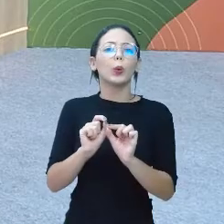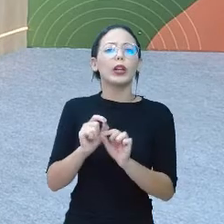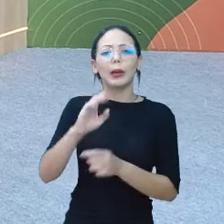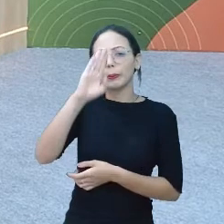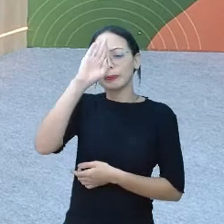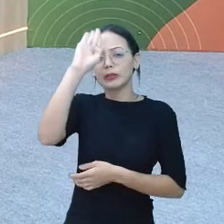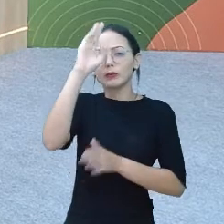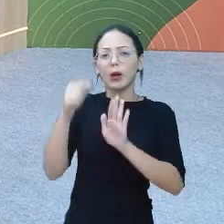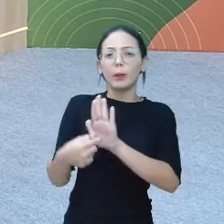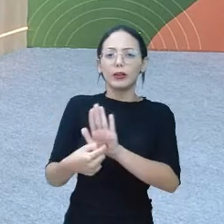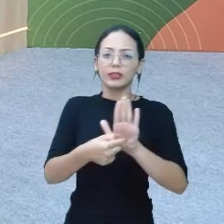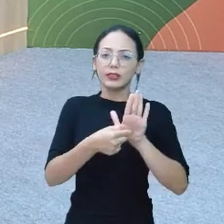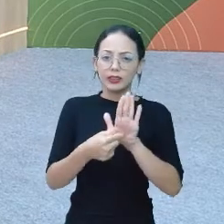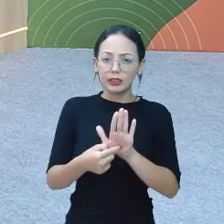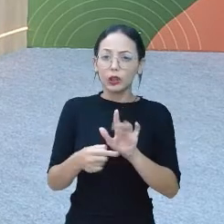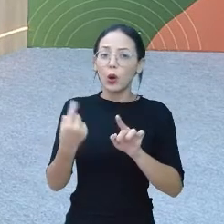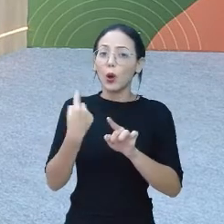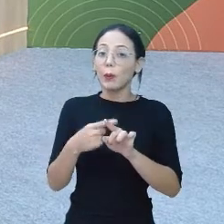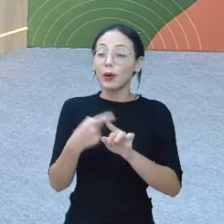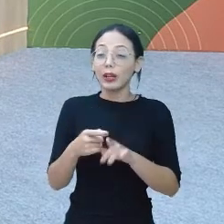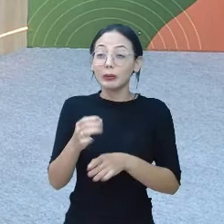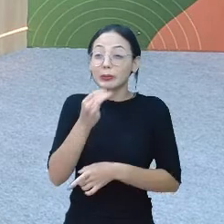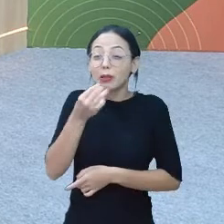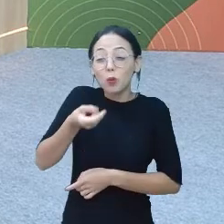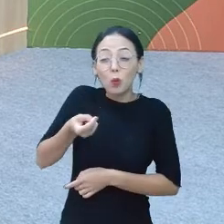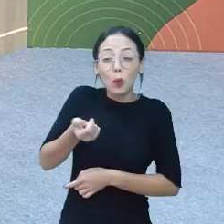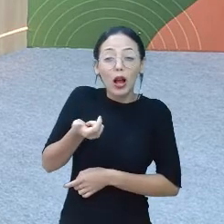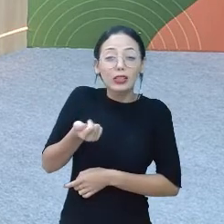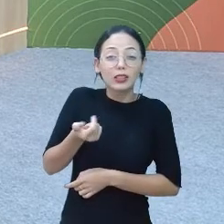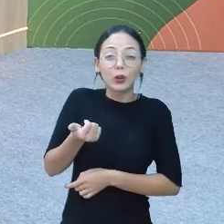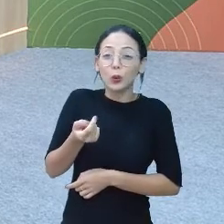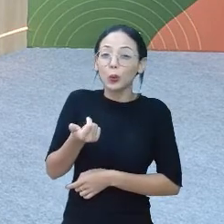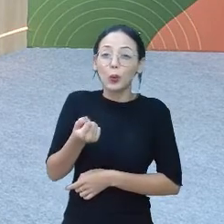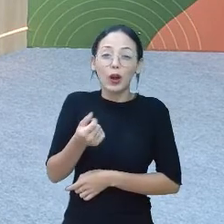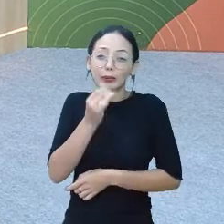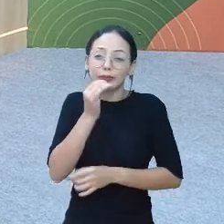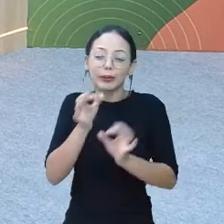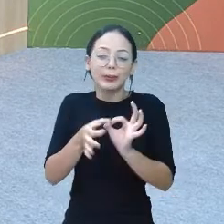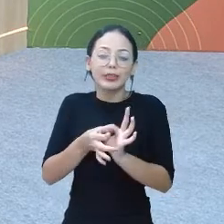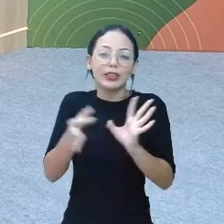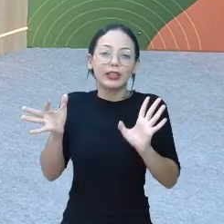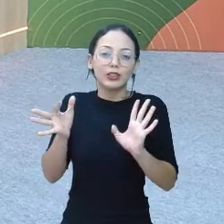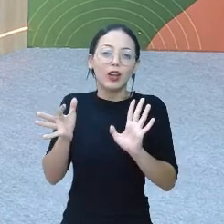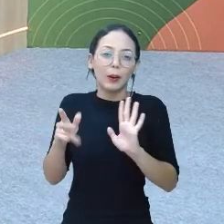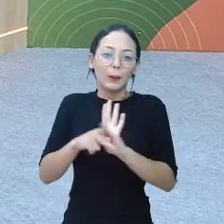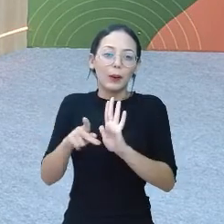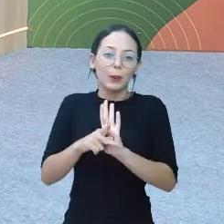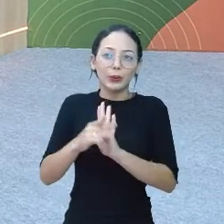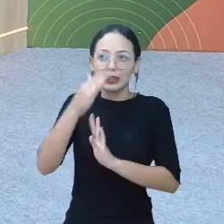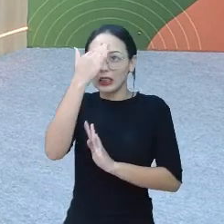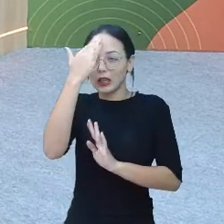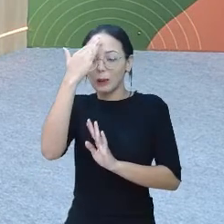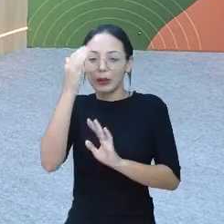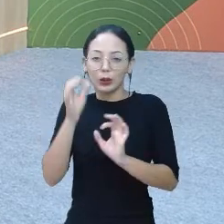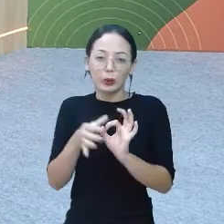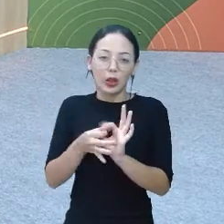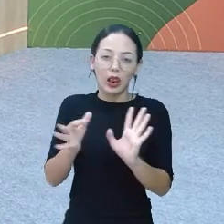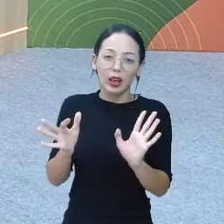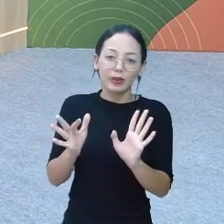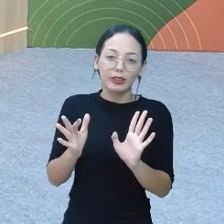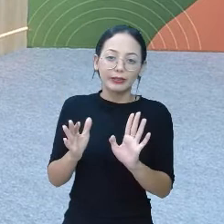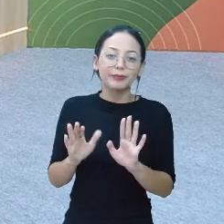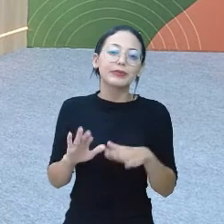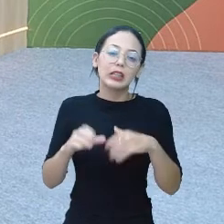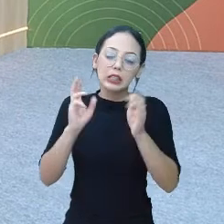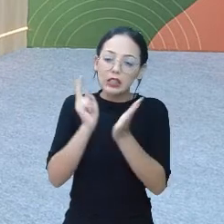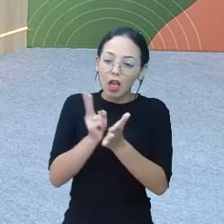do romance fechado, porque ela raramente tolera essa brecha, né? Ela normalmente não